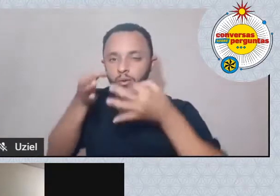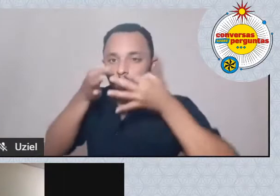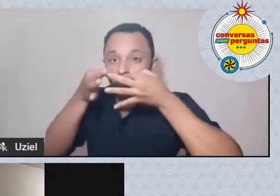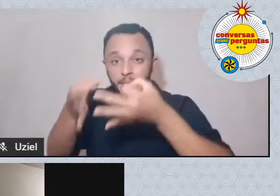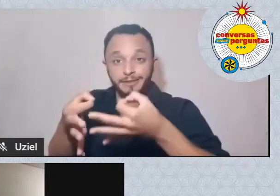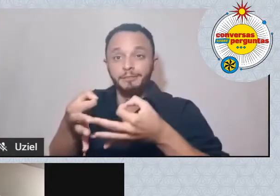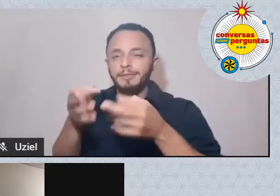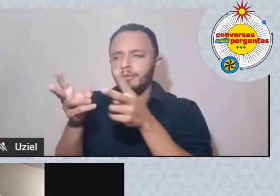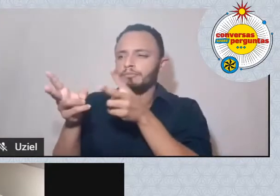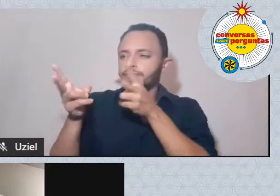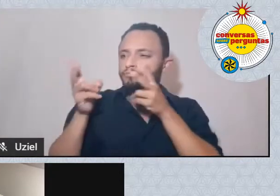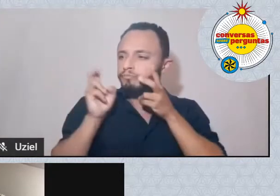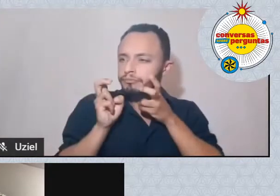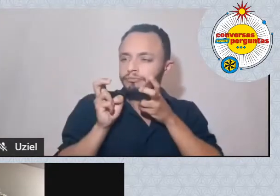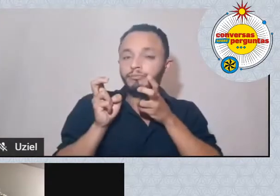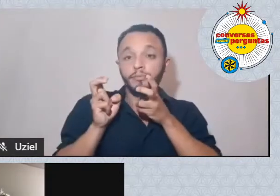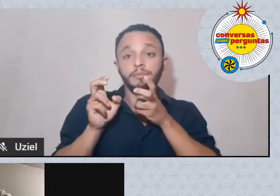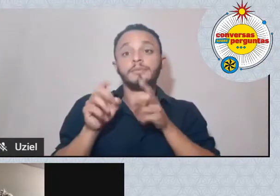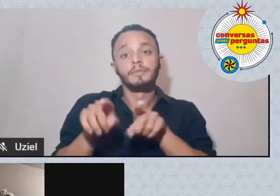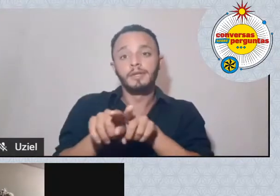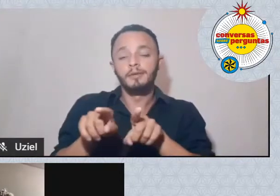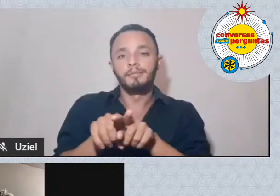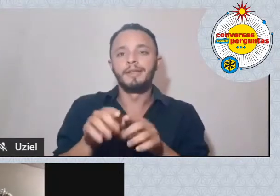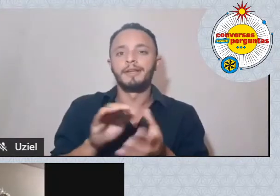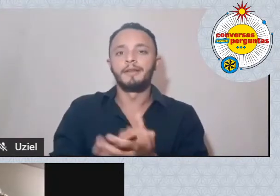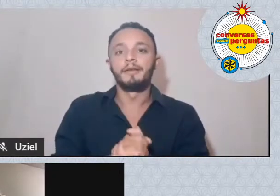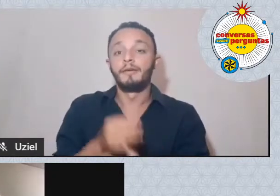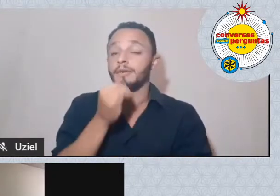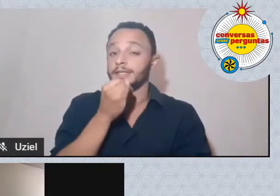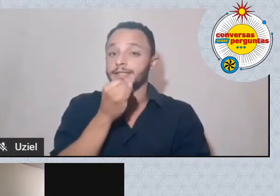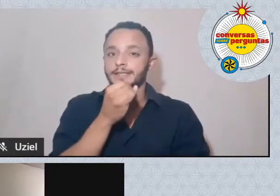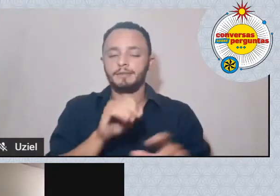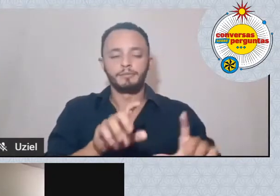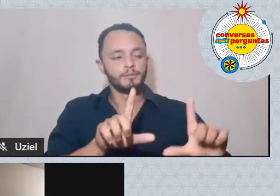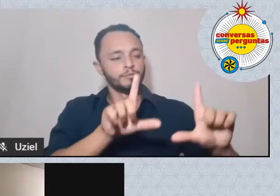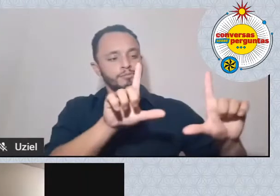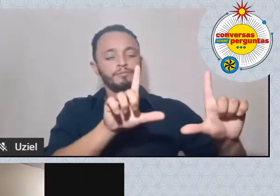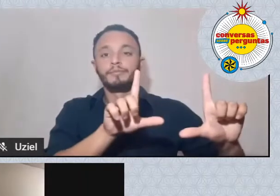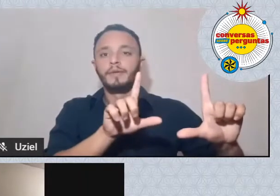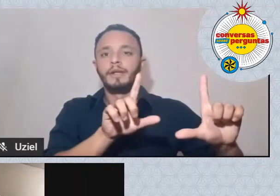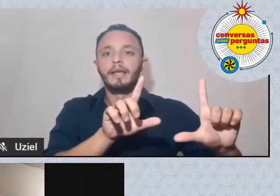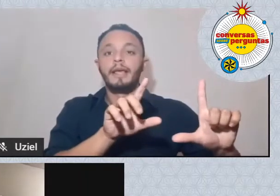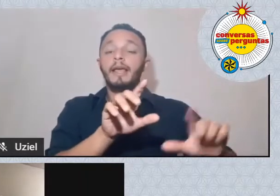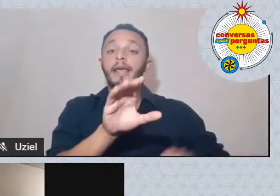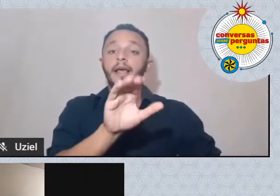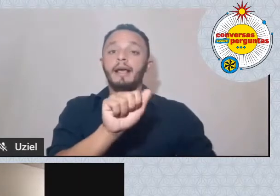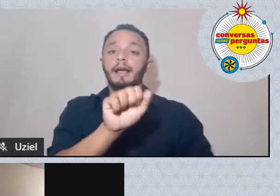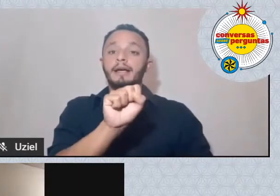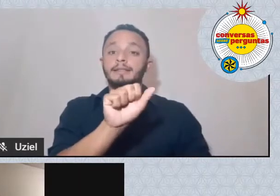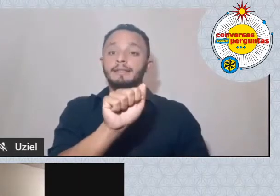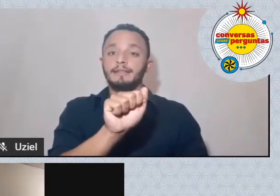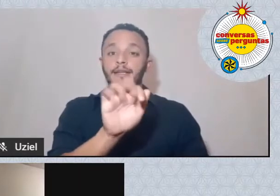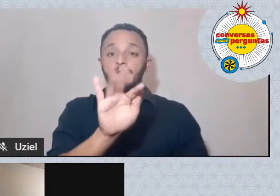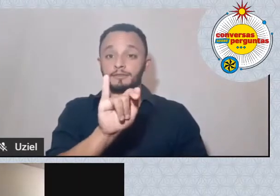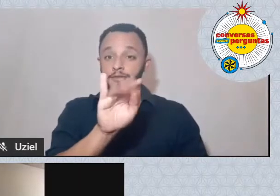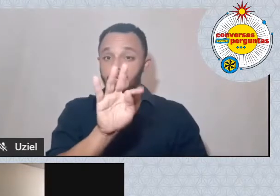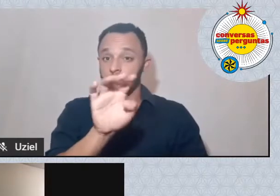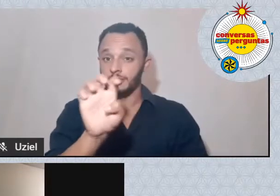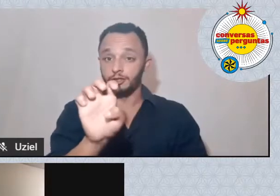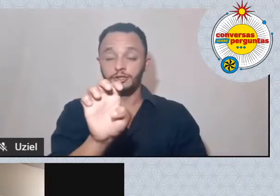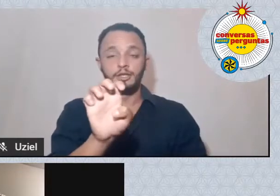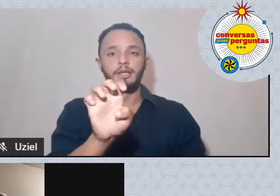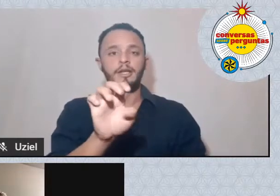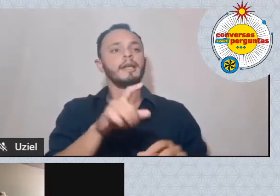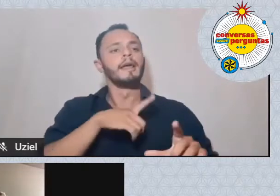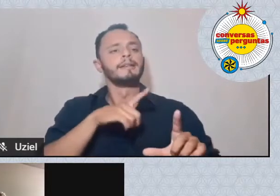essa exposição que passou aí, não sei se pela Casa Fiat ou pela Gerdaldo ou Sebastião Camargo.